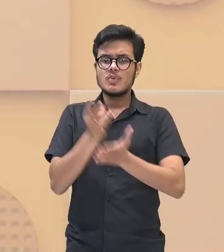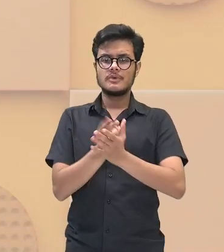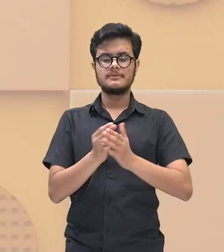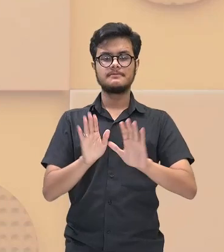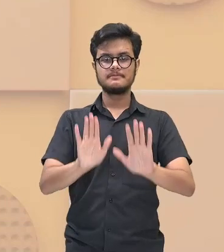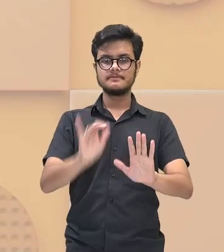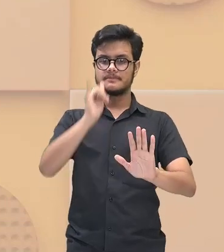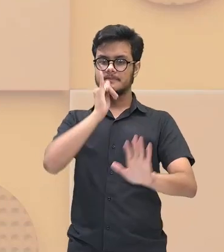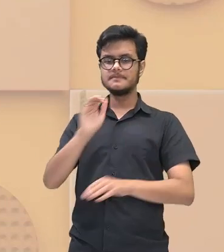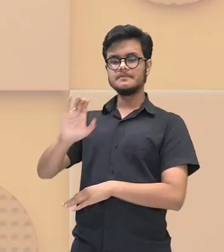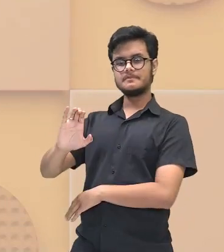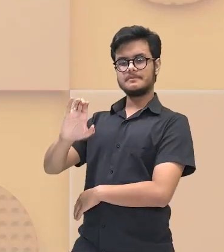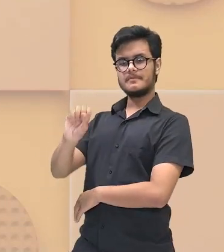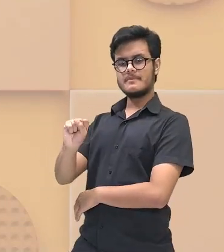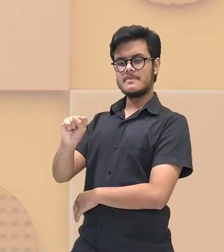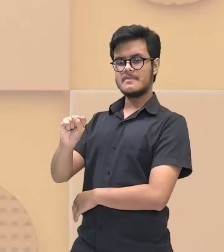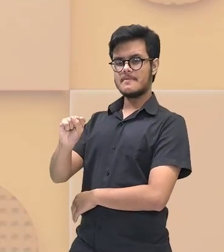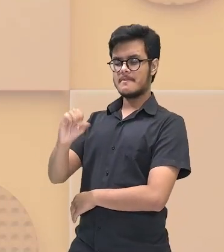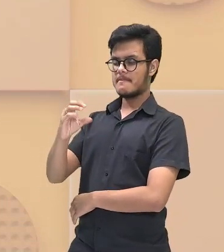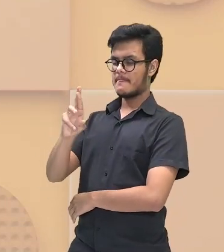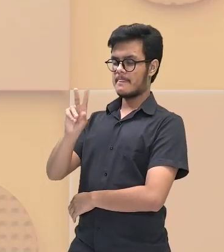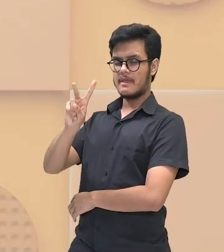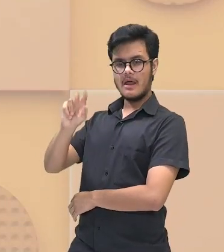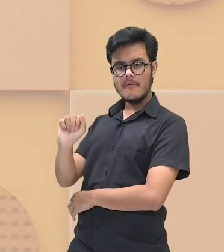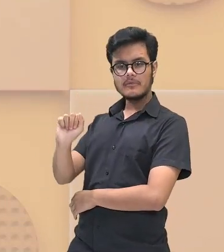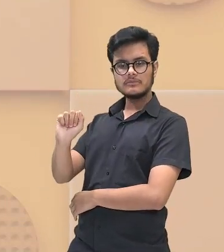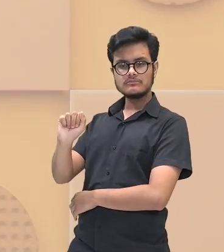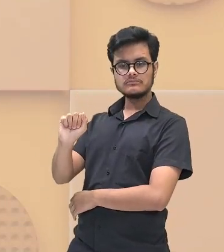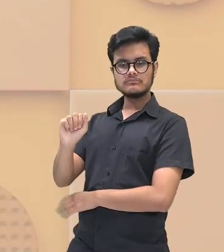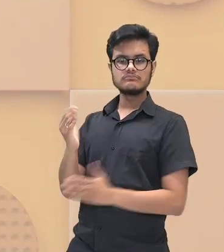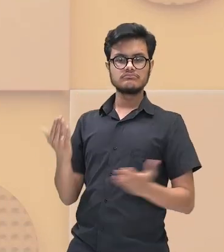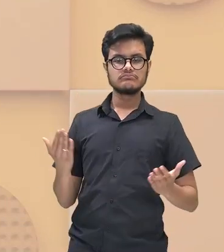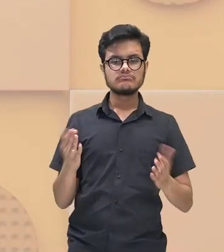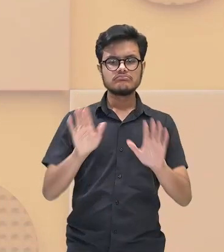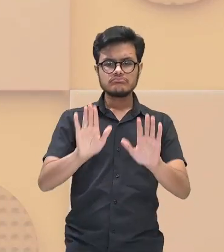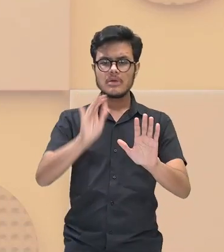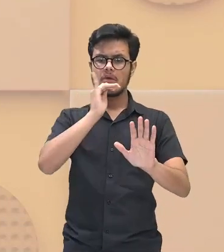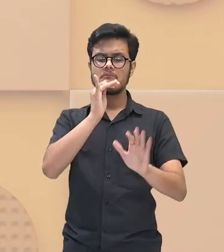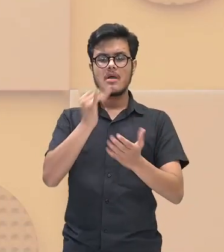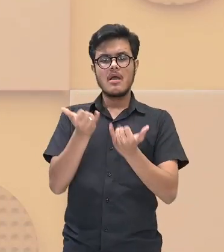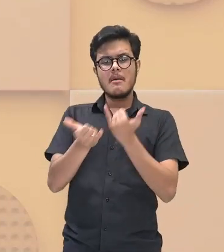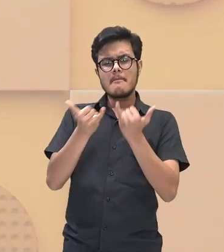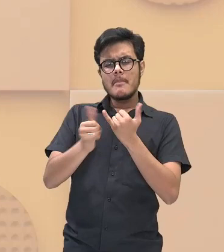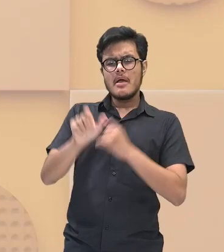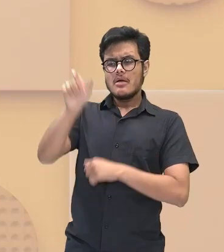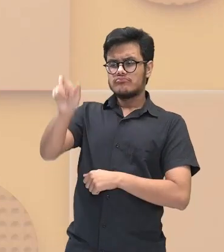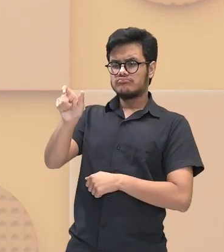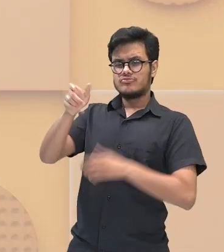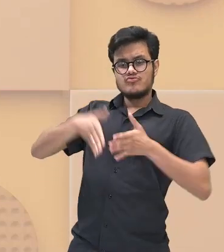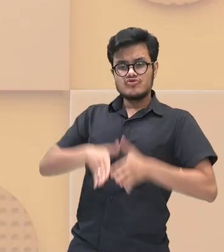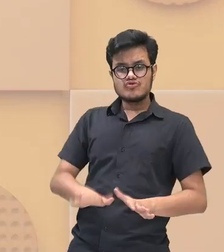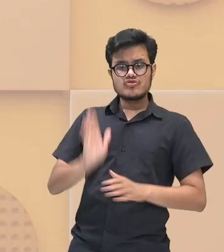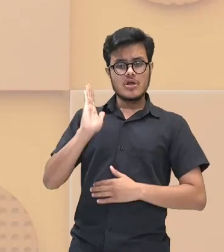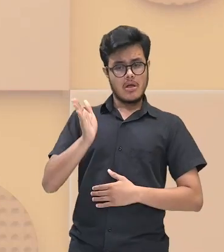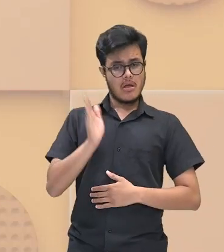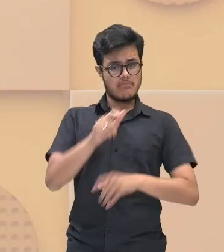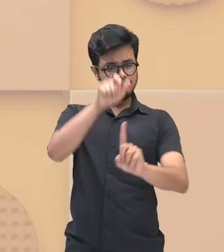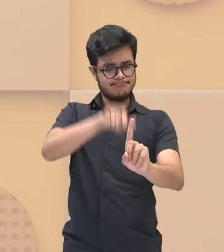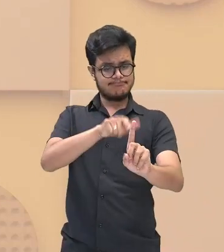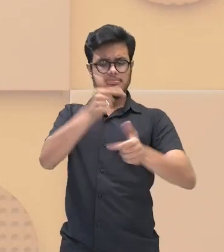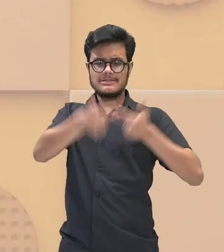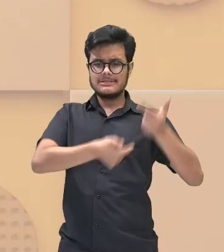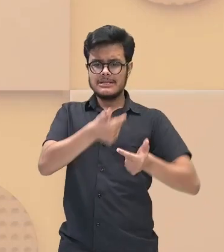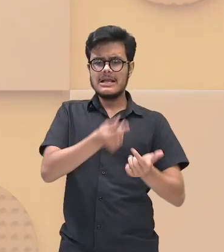a palavra escravo, mas o termo escravo é uma condição de que a pessoa já nasce naquela condição e já